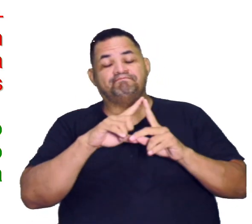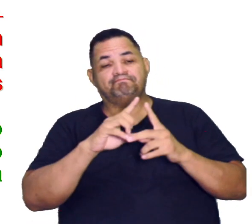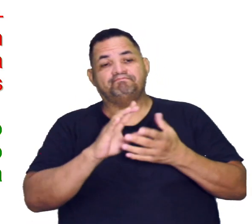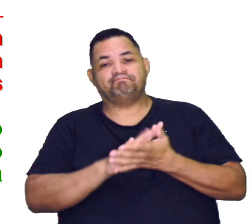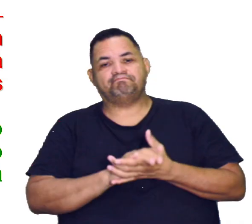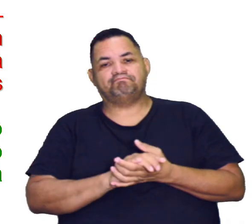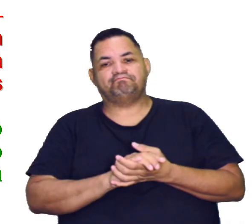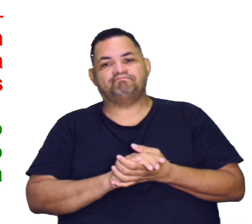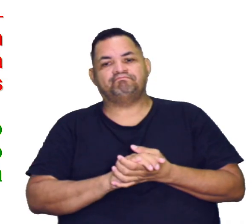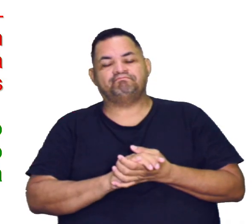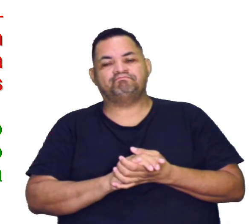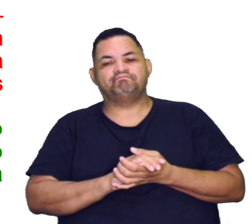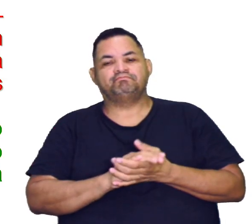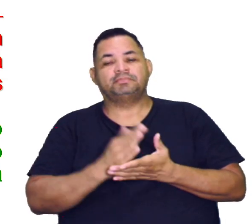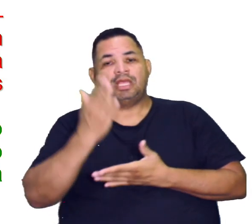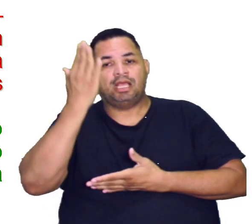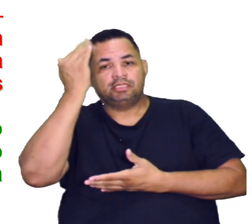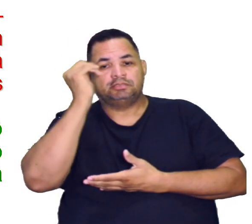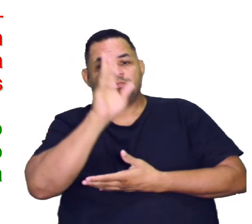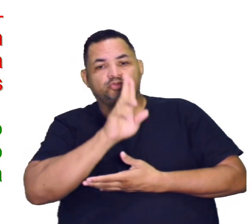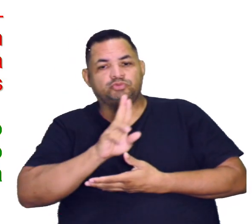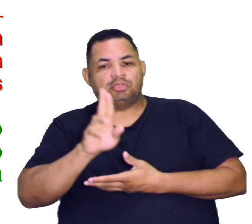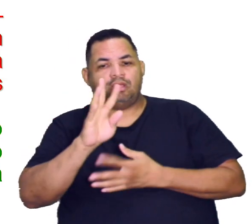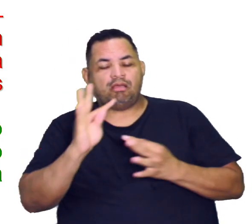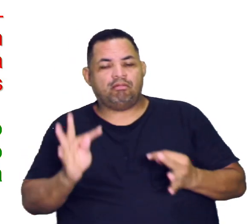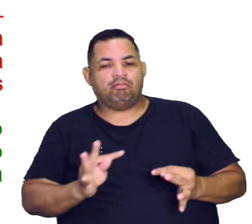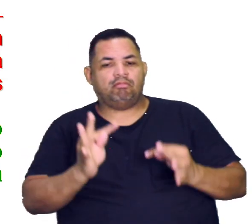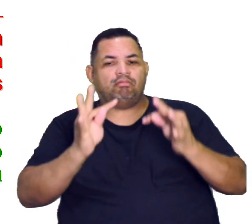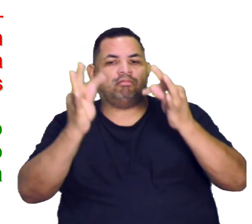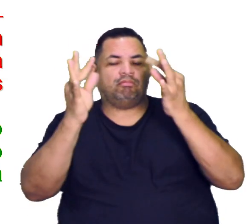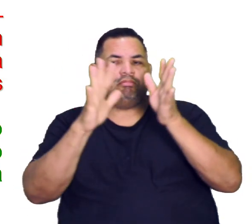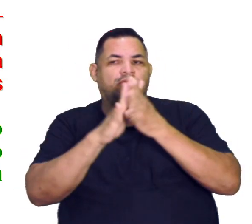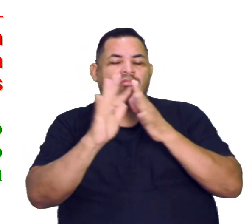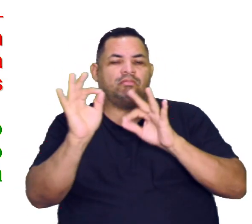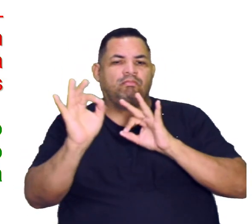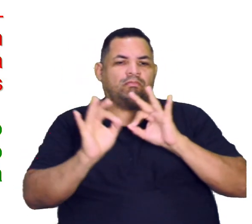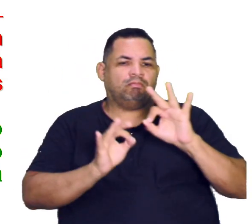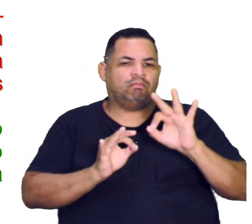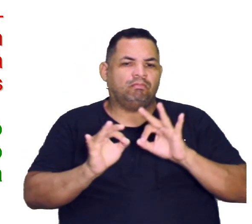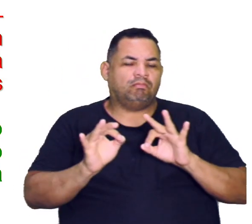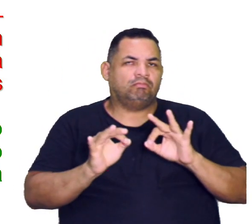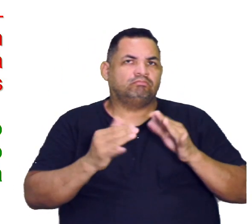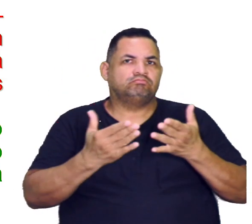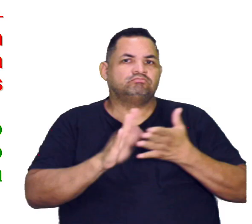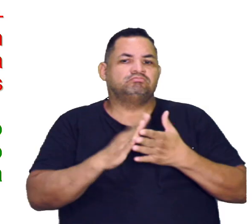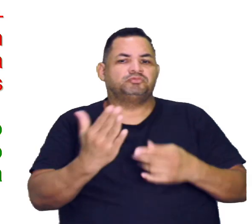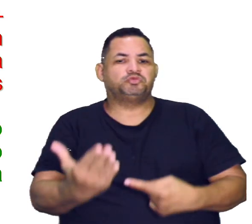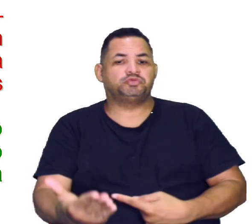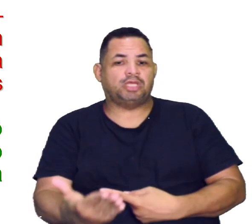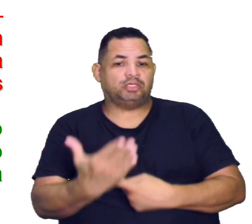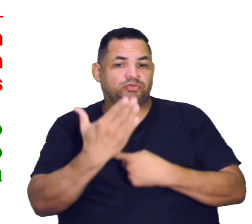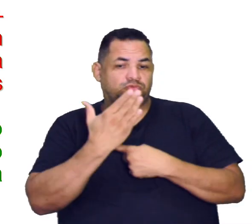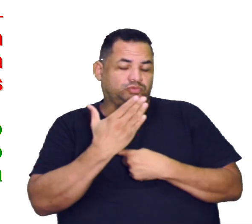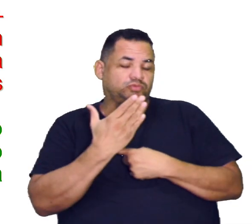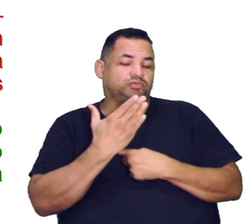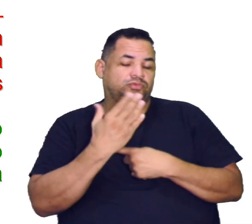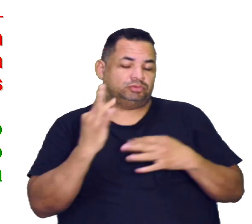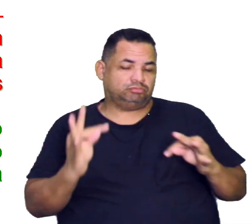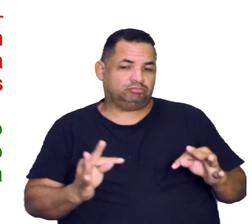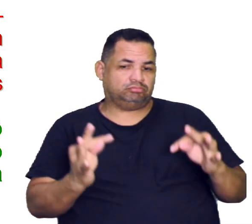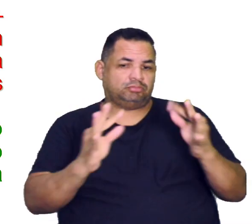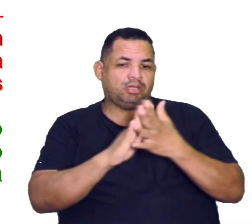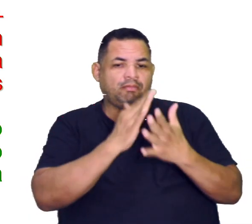tecnologia, tá? Então vamos saber usar essa tecnologia de uma forma aí que nos beneficie,